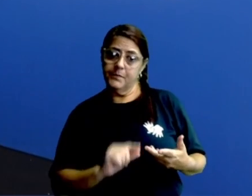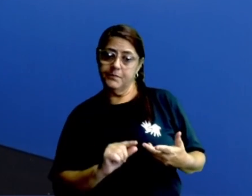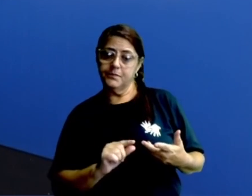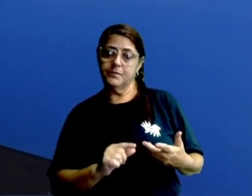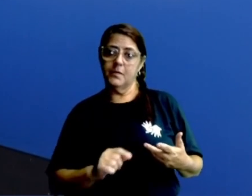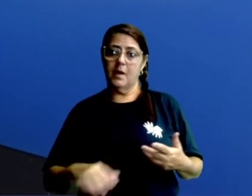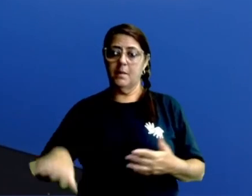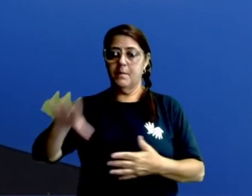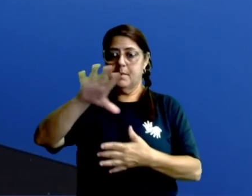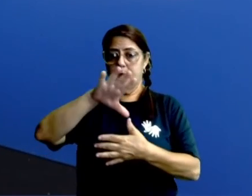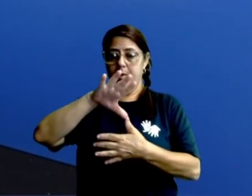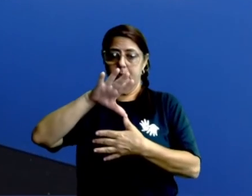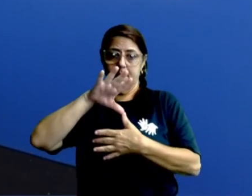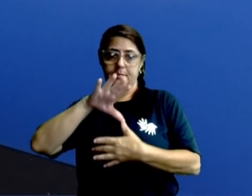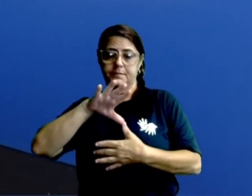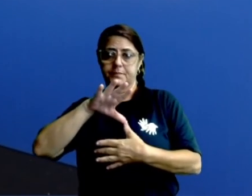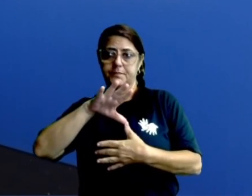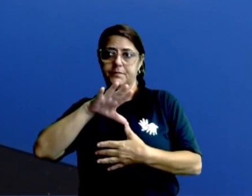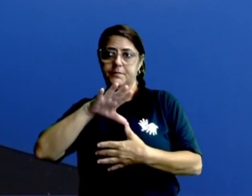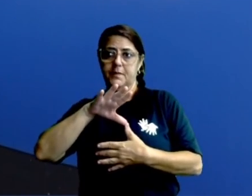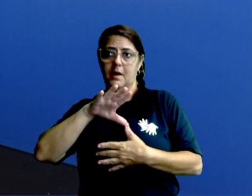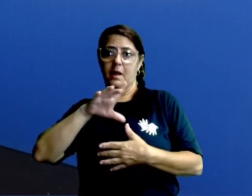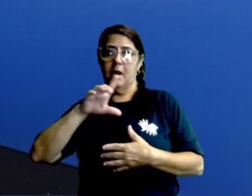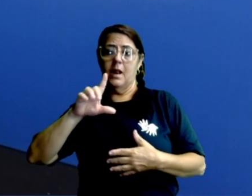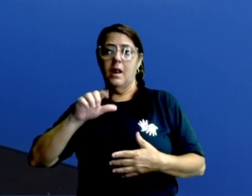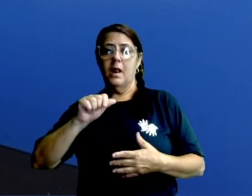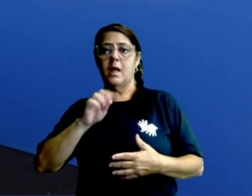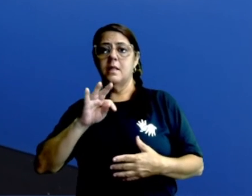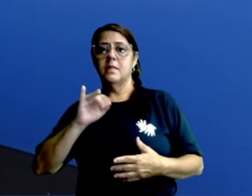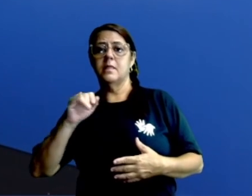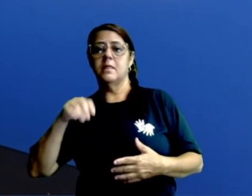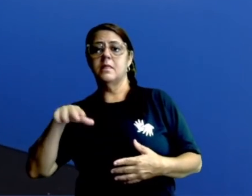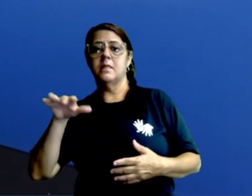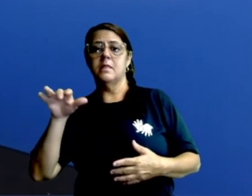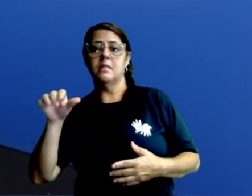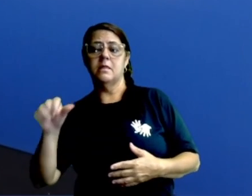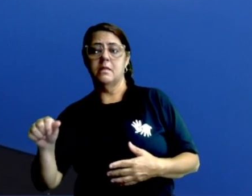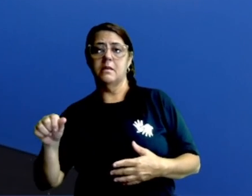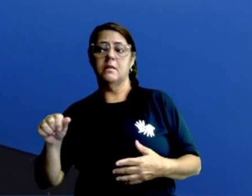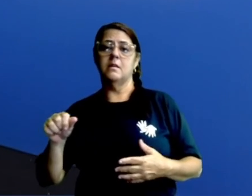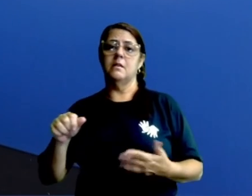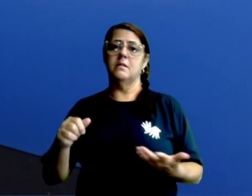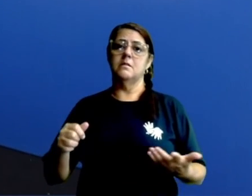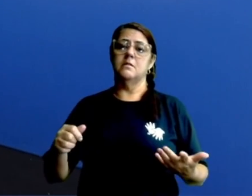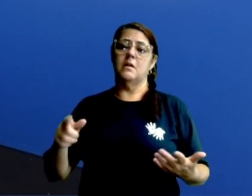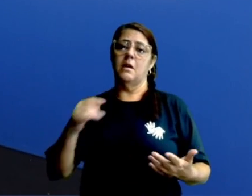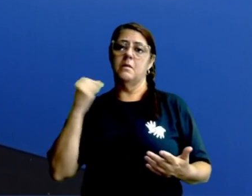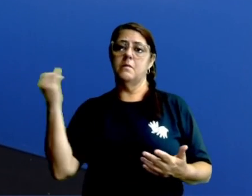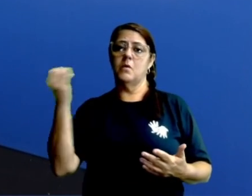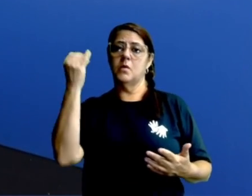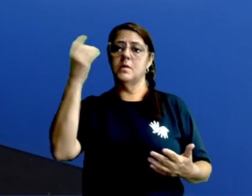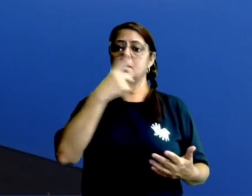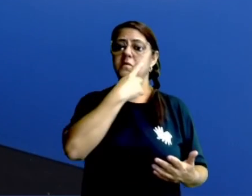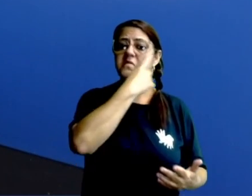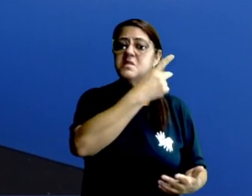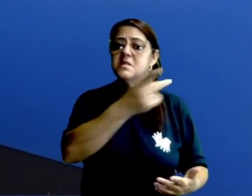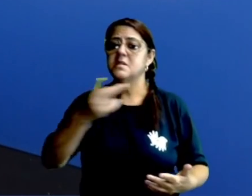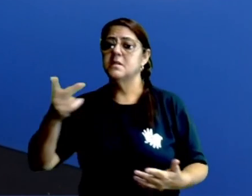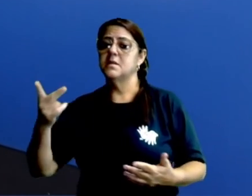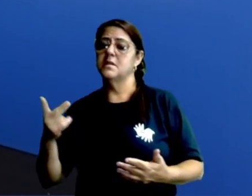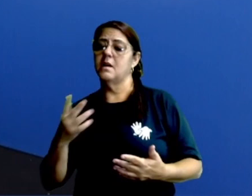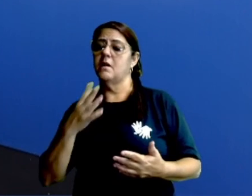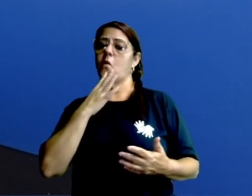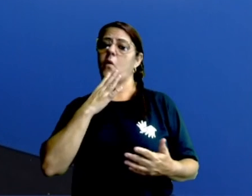Latina, até a questão turística, né? Os aspectos geográficos importantes, grandes, que são muito importantes de visitar, um pouco da